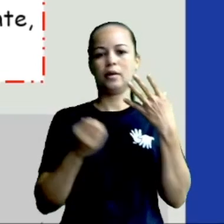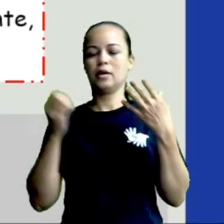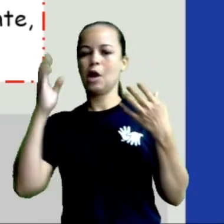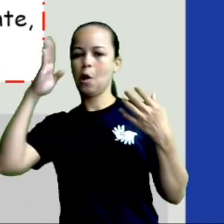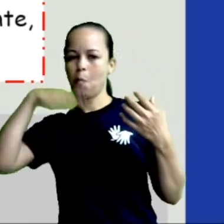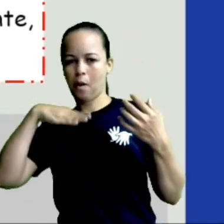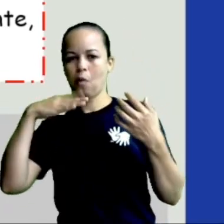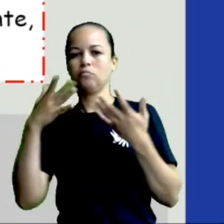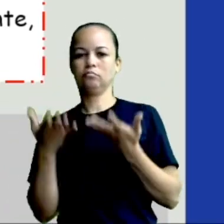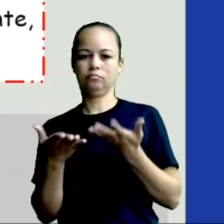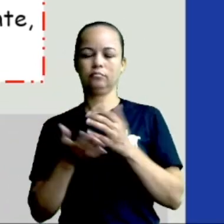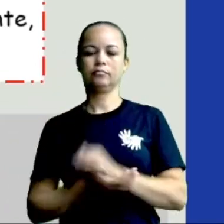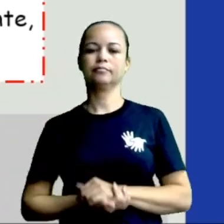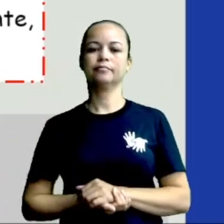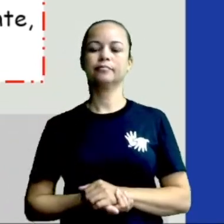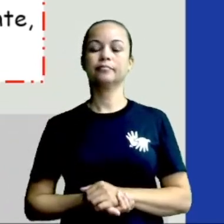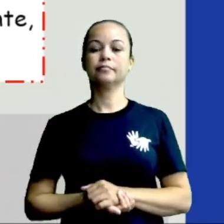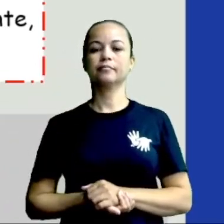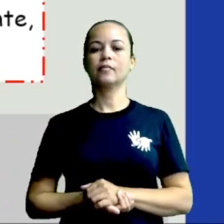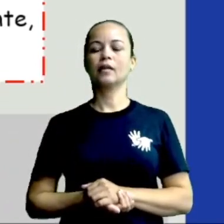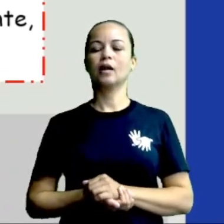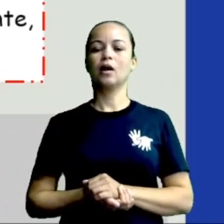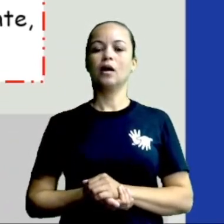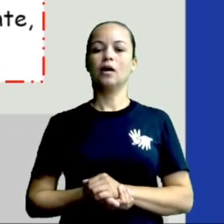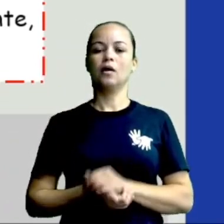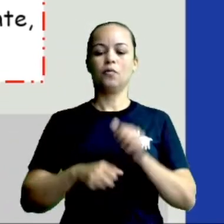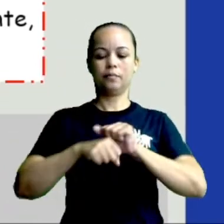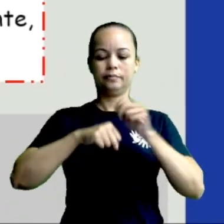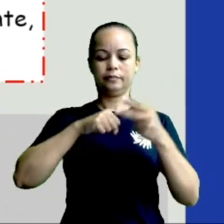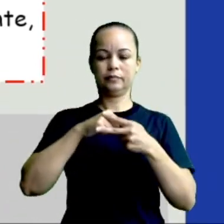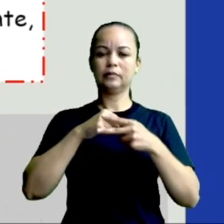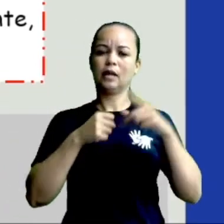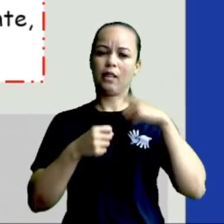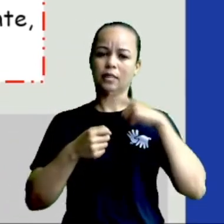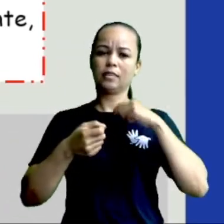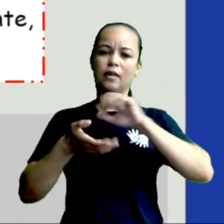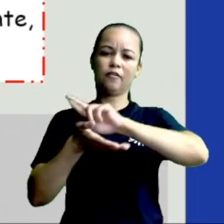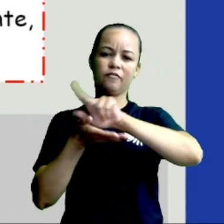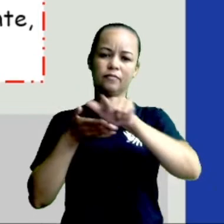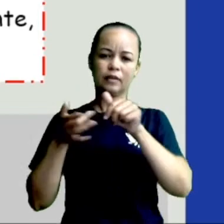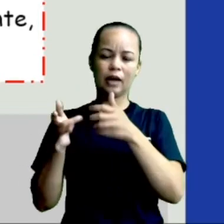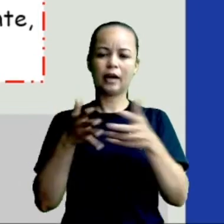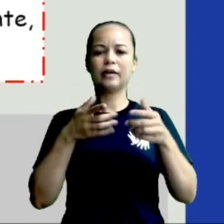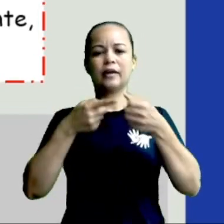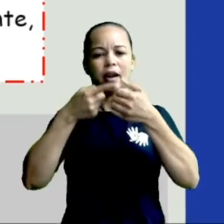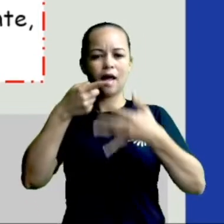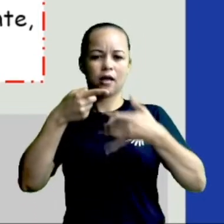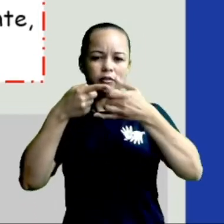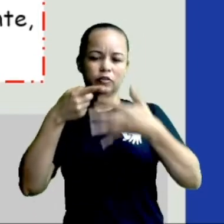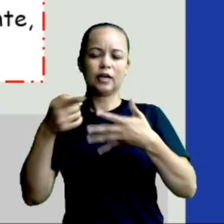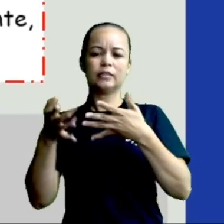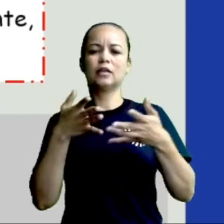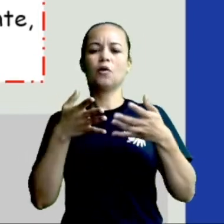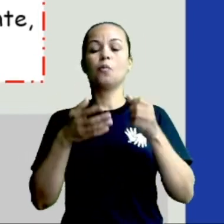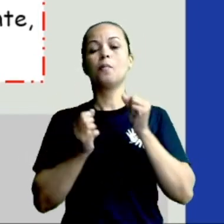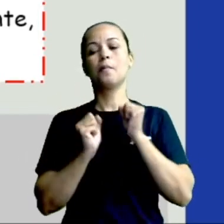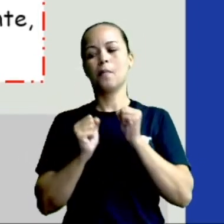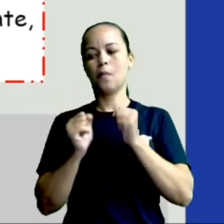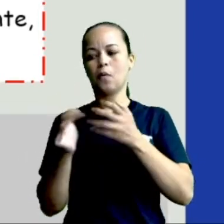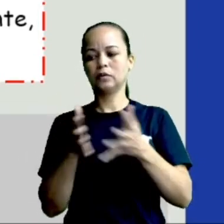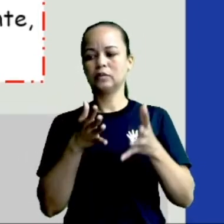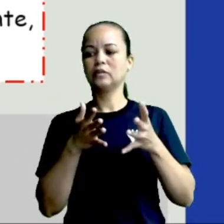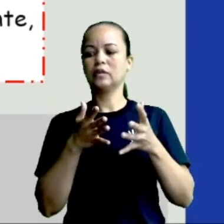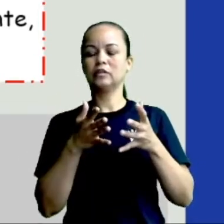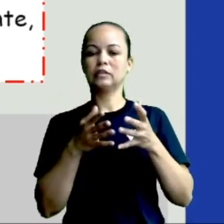mal, certo? Os advérbios, eles possuem algumas classificações. Então eles podem ser classificados como